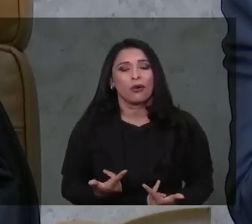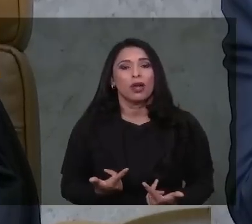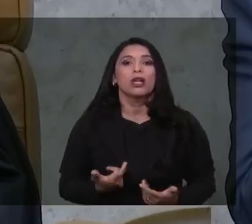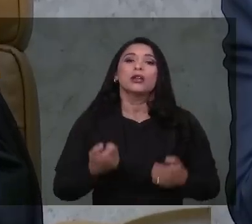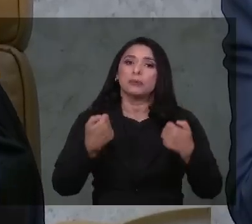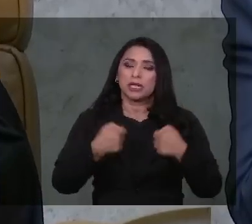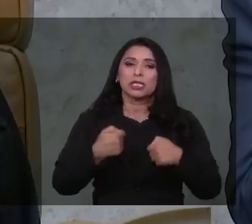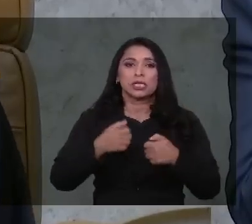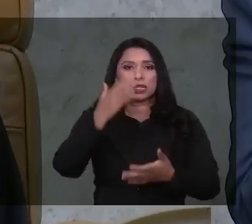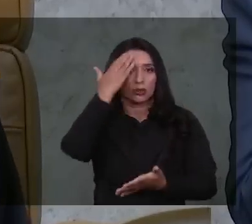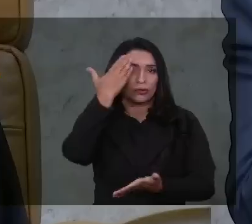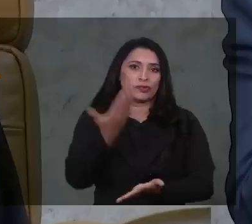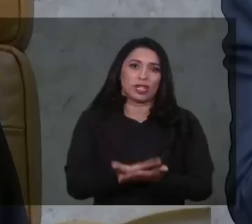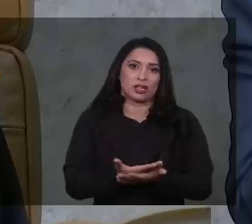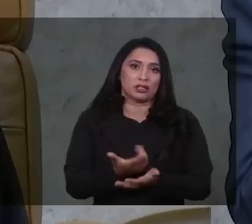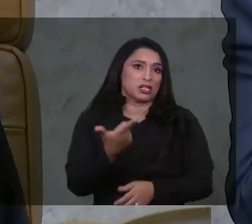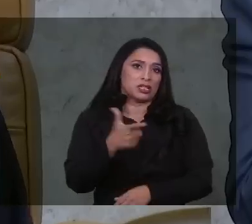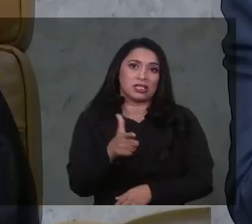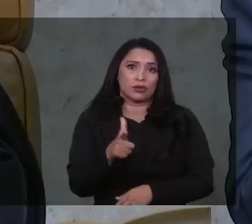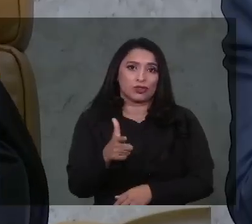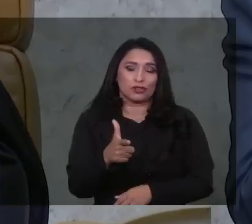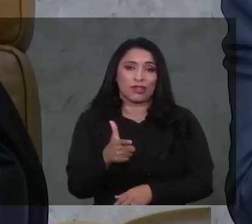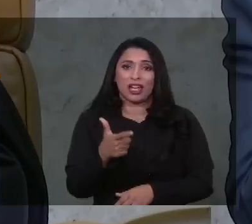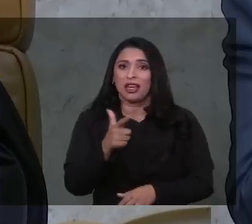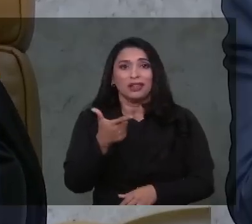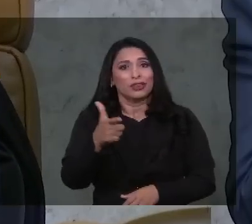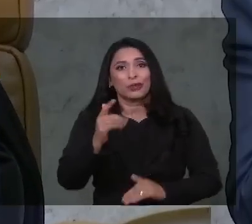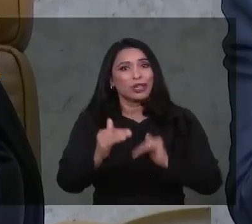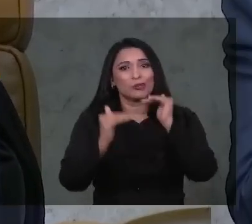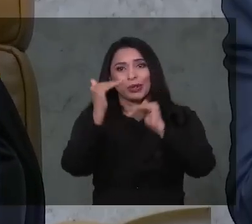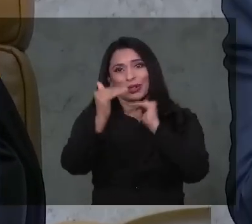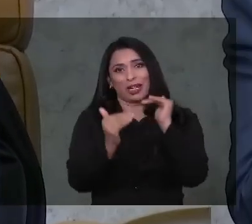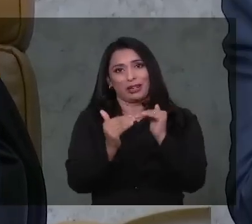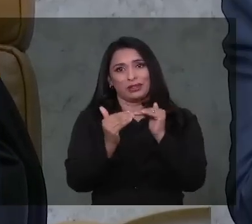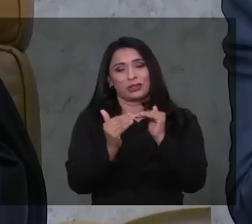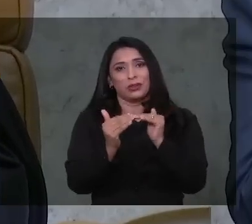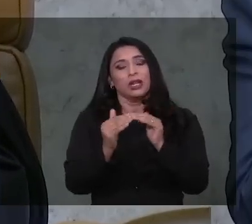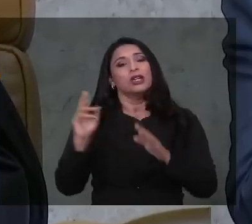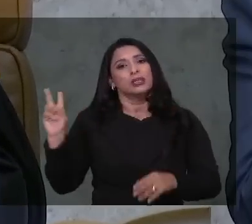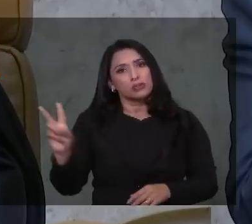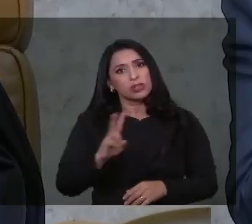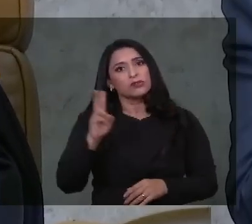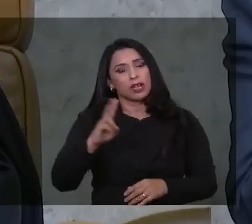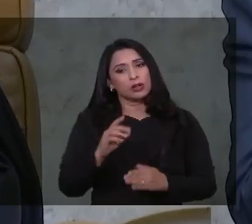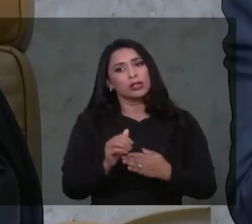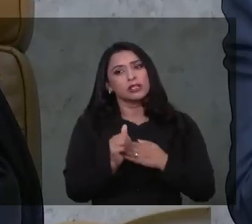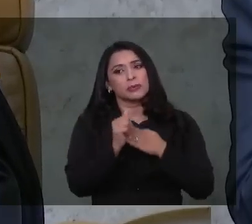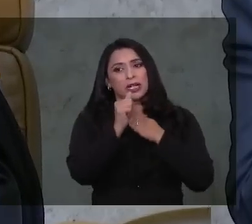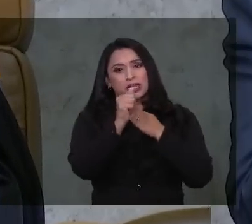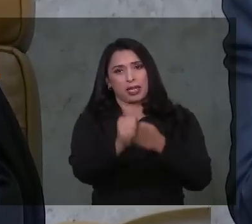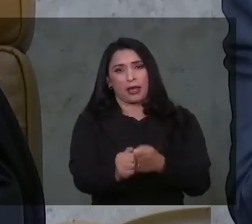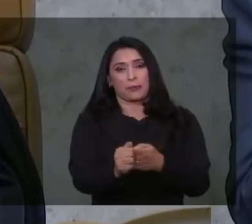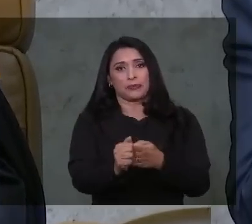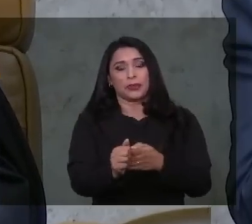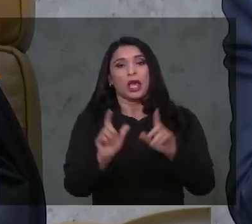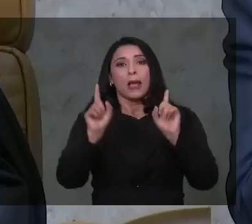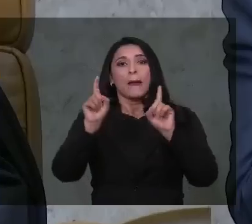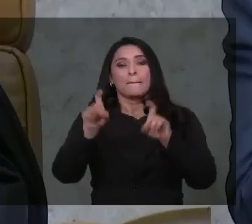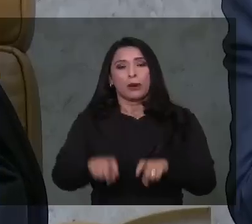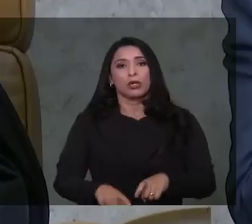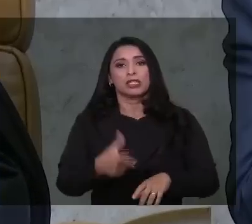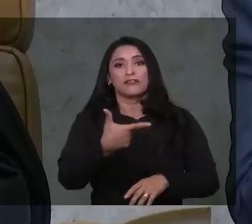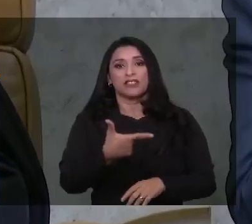há progresso. Valores que nos devem guiar. No dia da minha posse, em 26